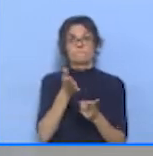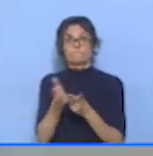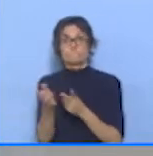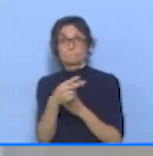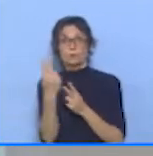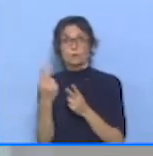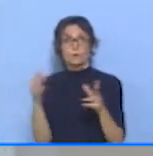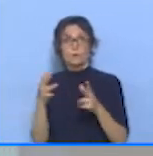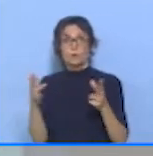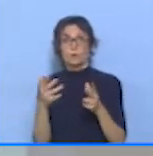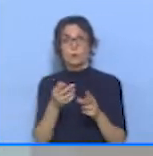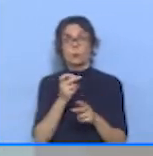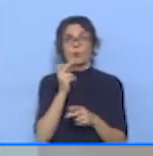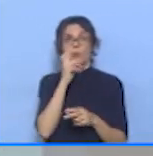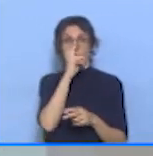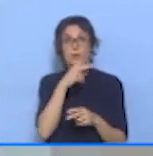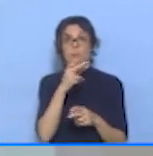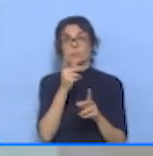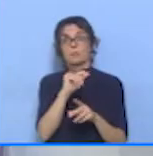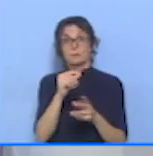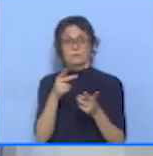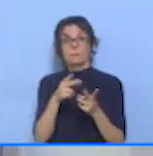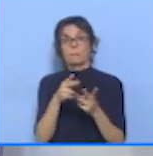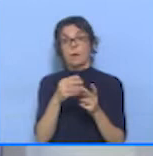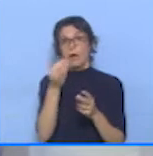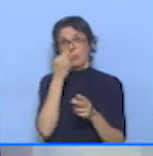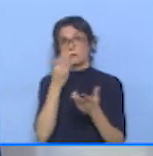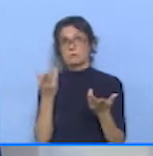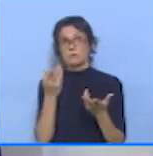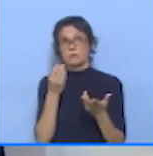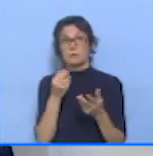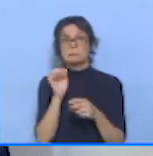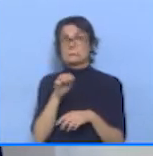e na alimentação, não é? Os dois grandes vetores de transformação. Quando nós olhamos